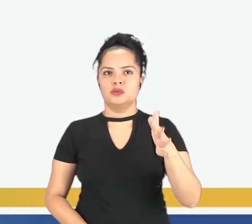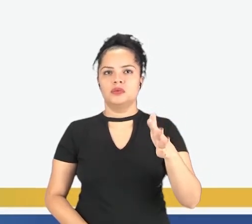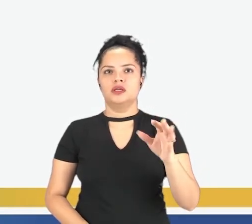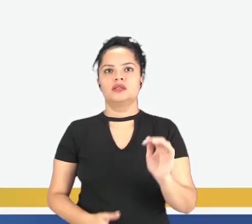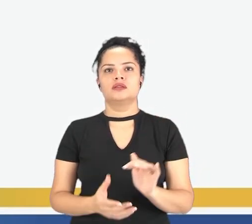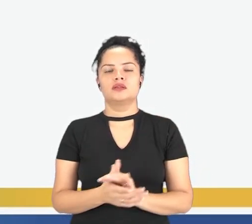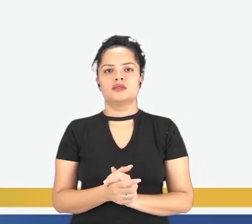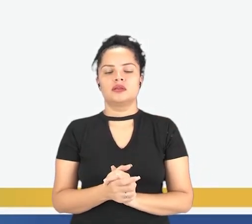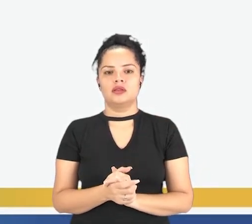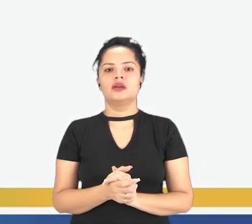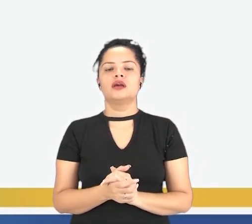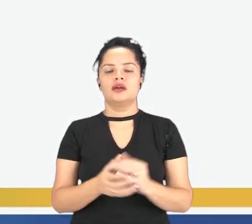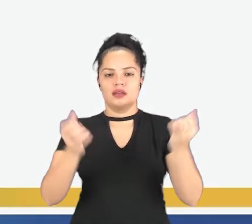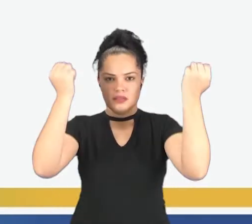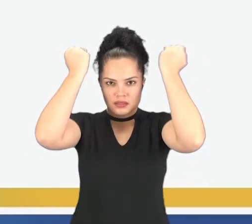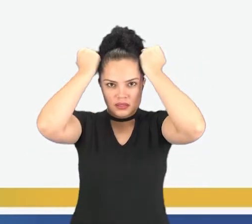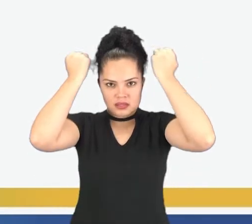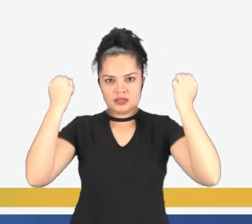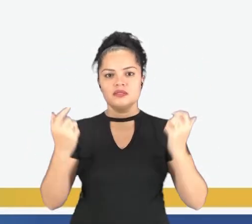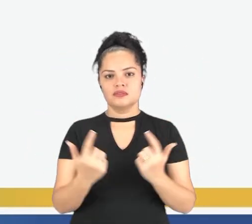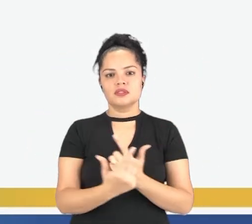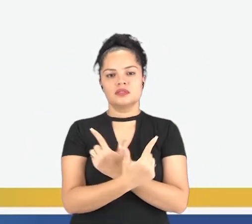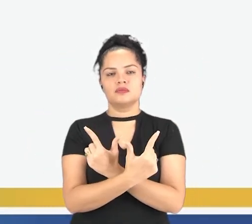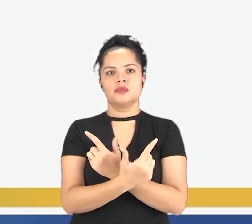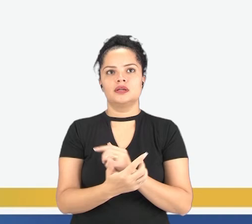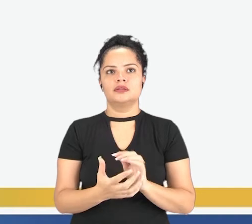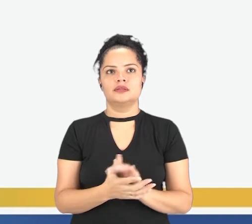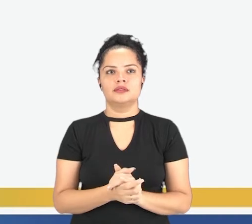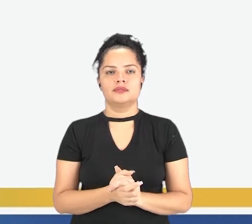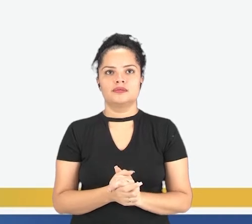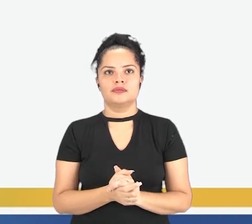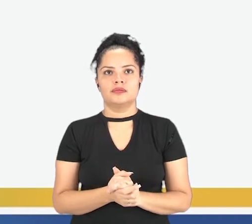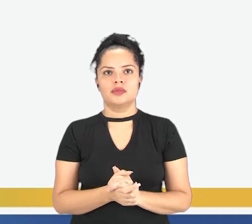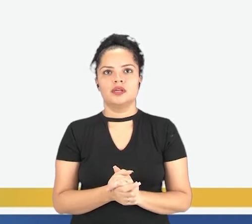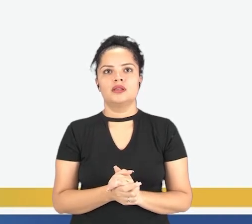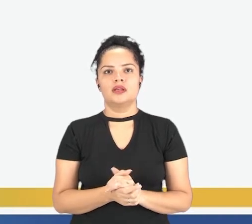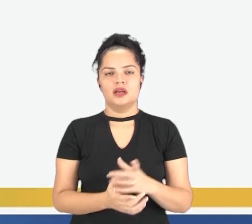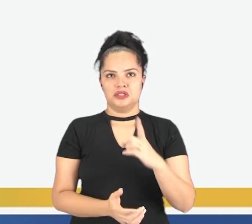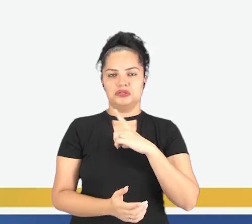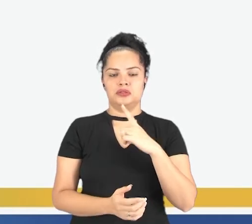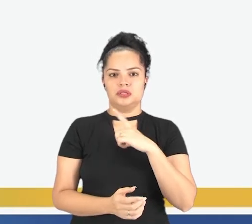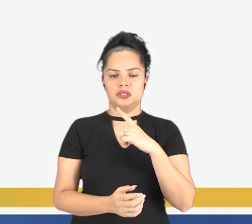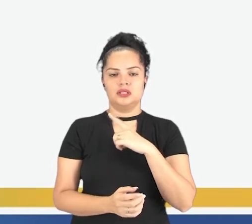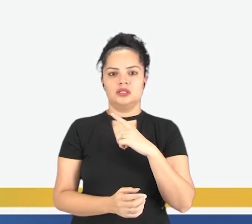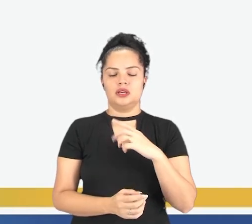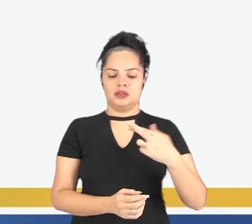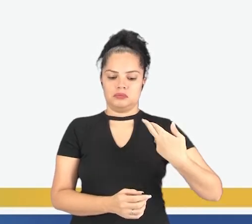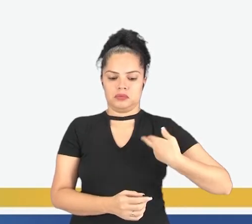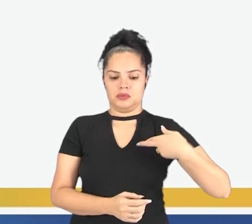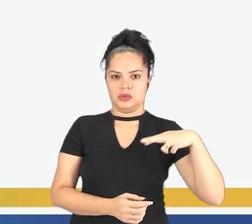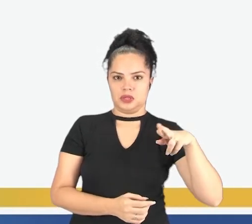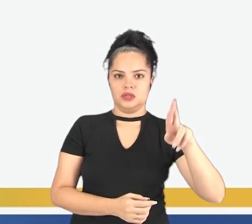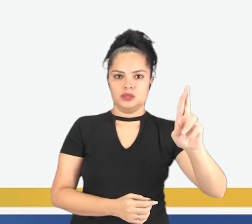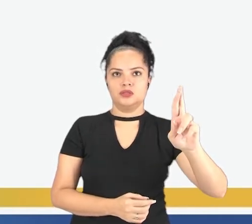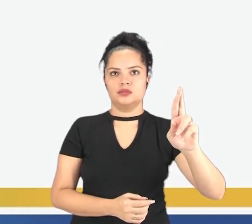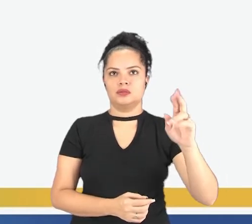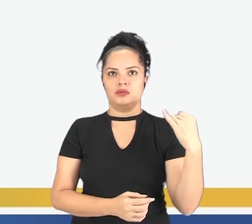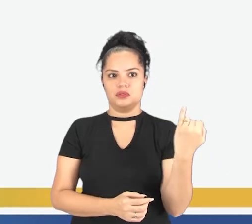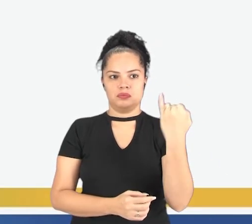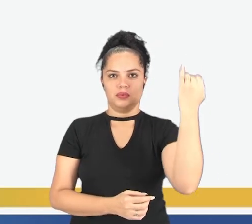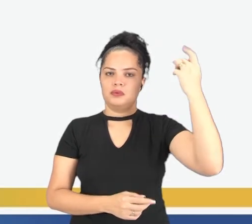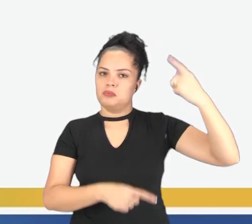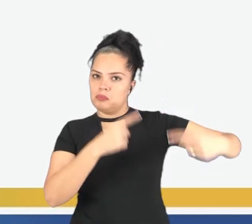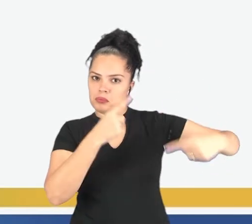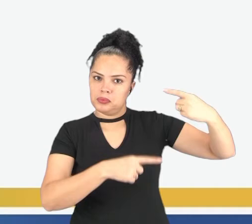Cristo. Esse período clássico da chamada civilização maia, claro, tá, pessoal? Tikal foi um grande centro religioso e político e também